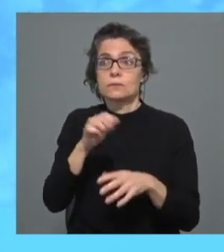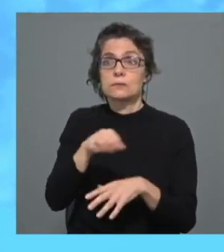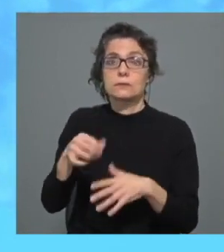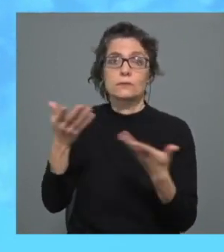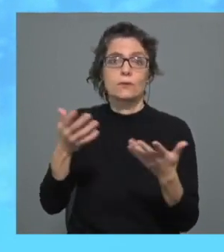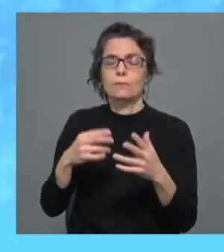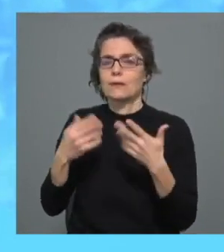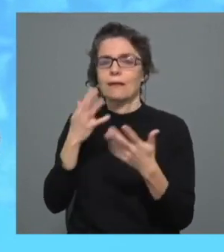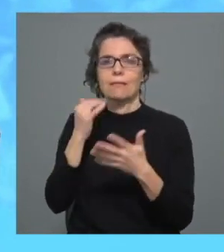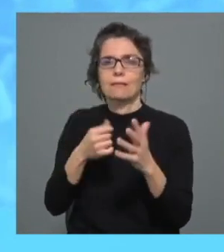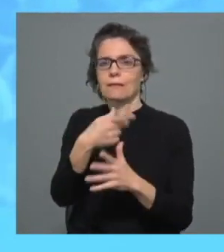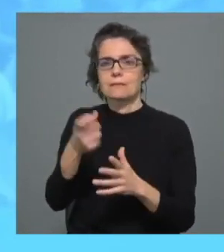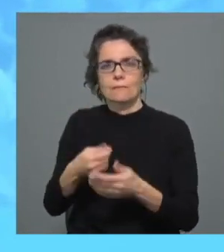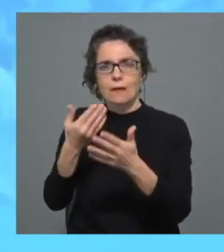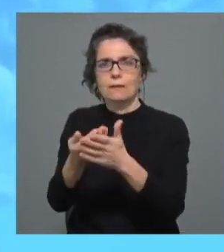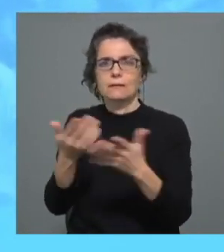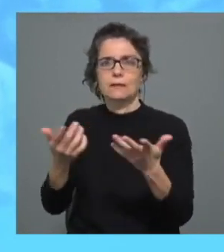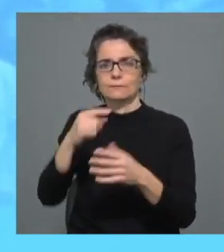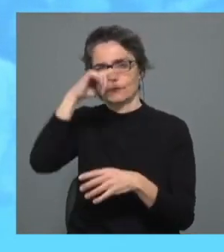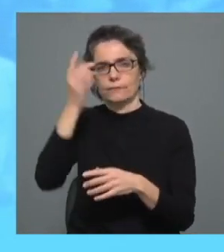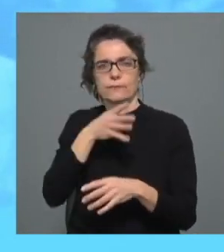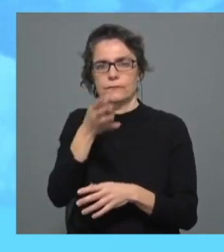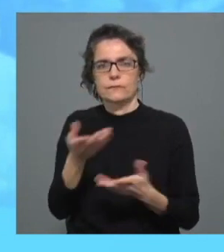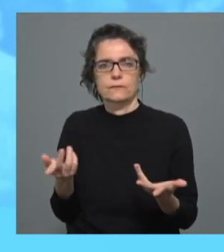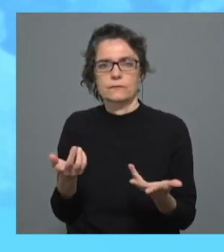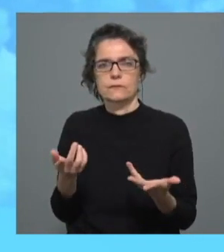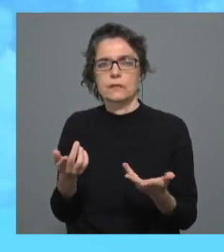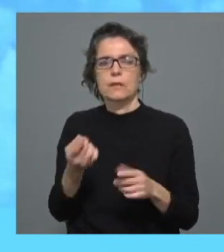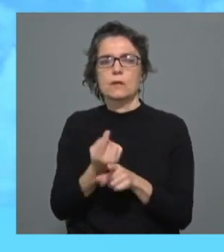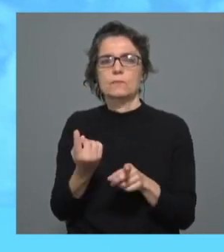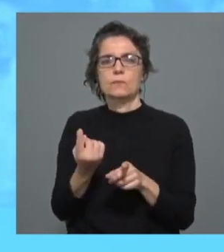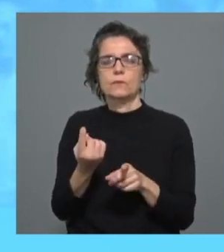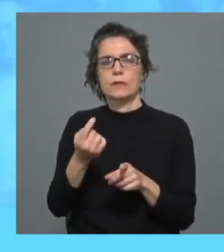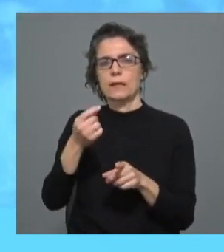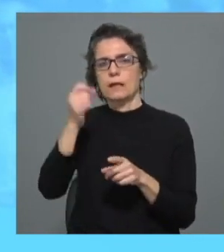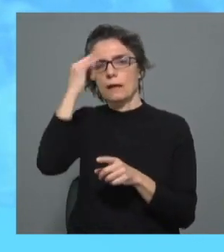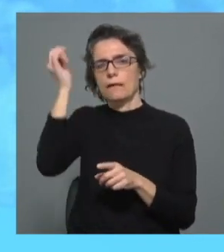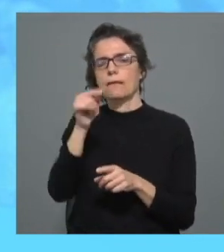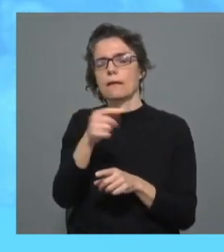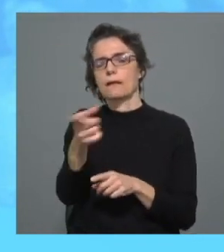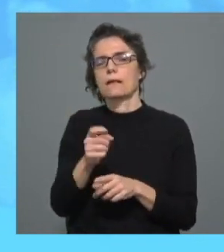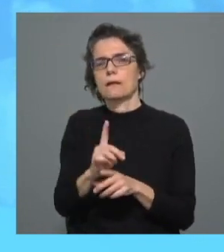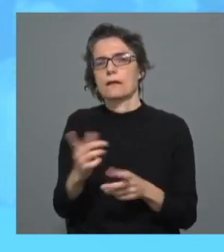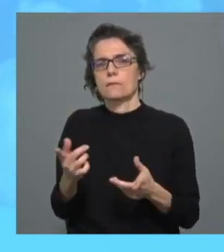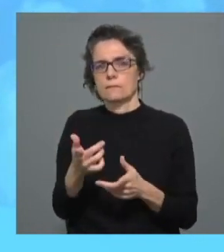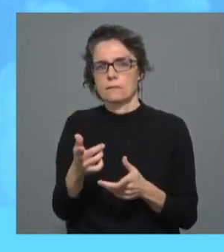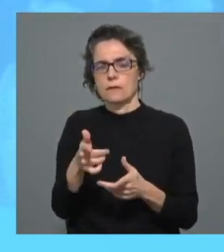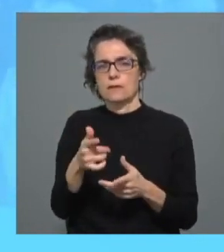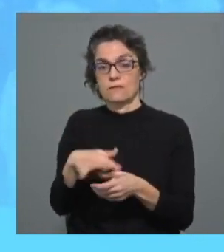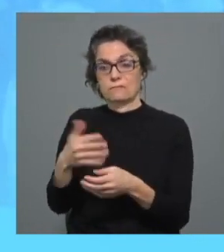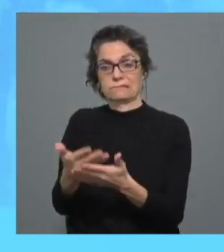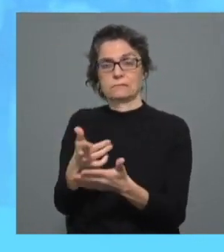construir essa dita paz, é muito difícil dizê-lo, porque a ideia de paz aqui, nesta situação que vivemos, é